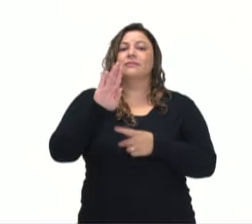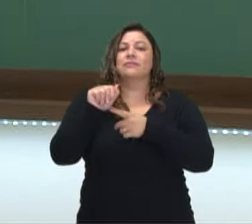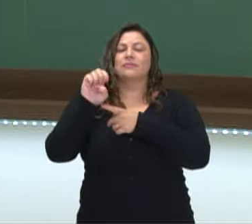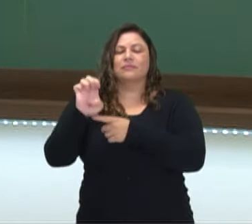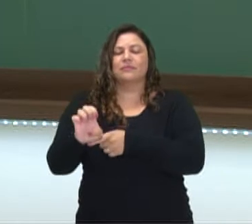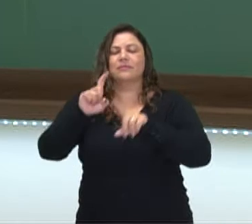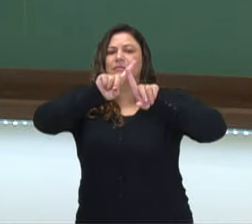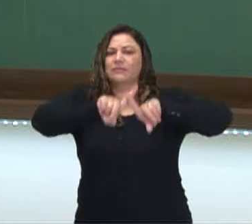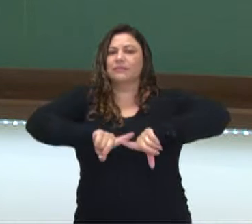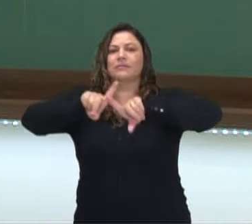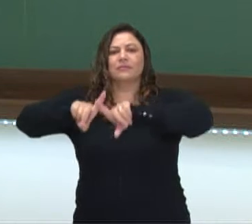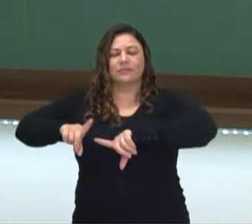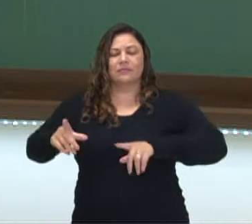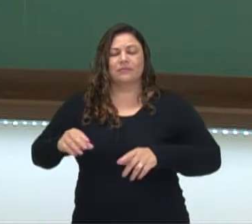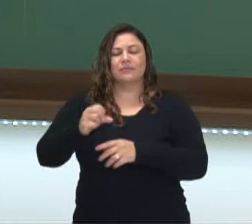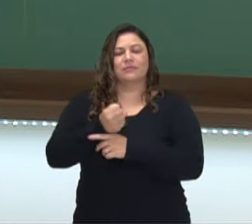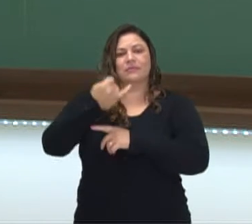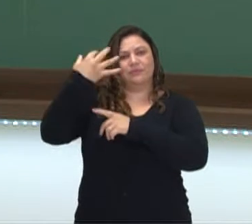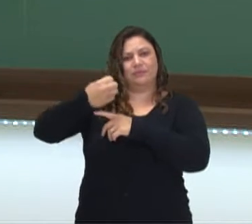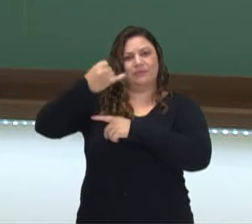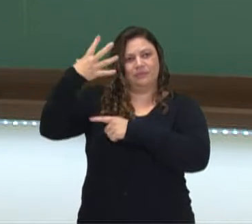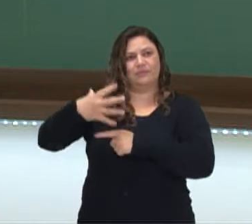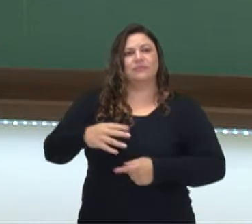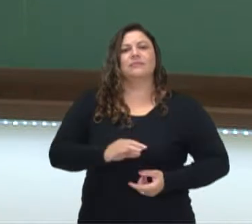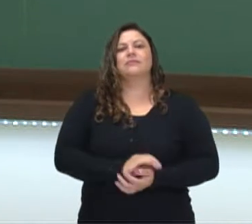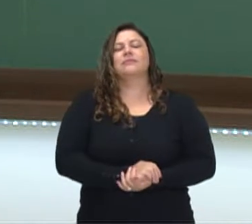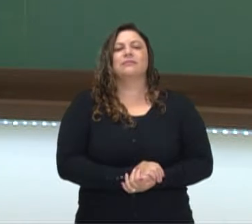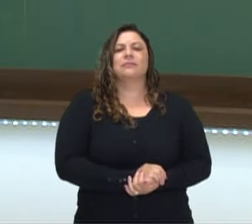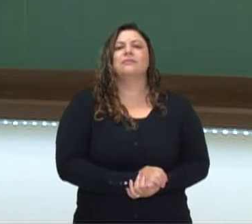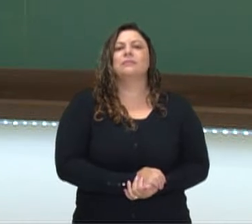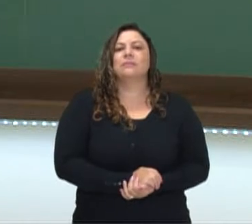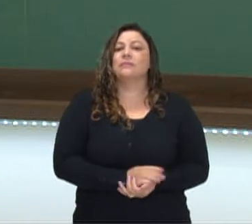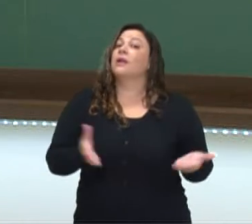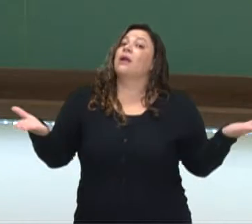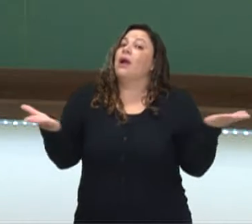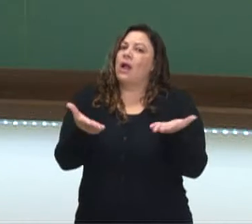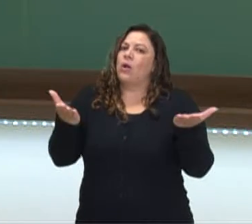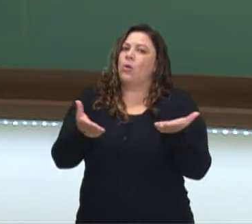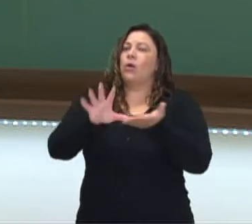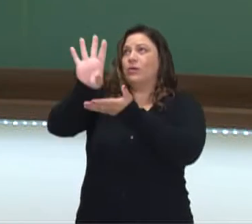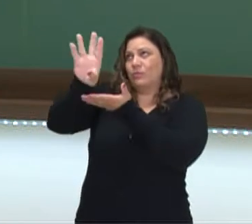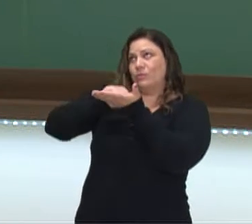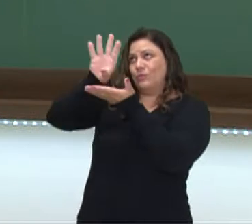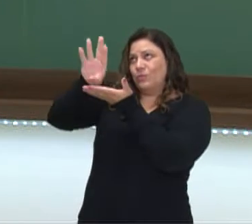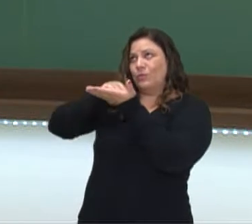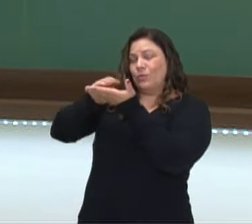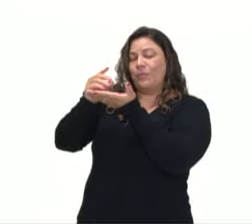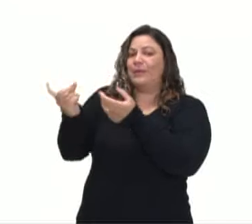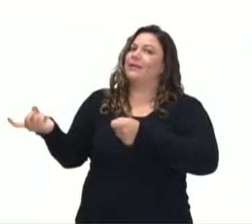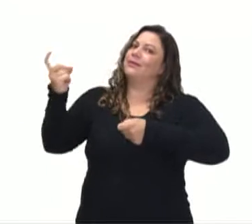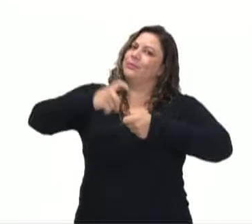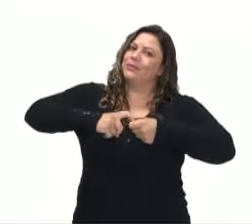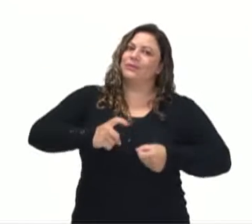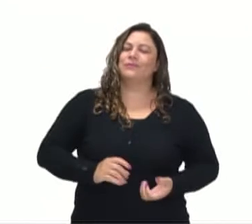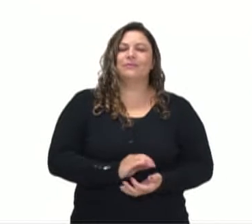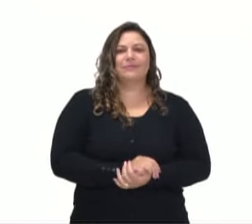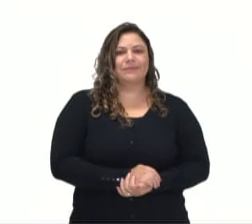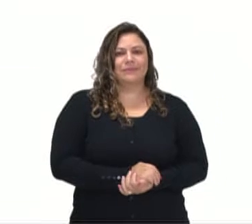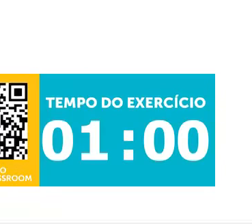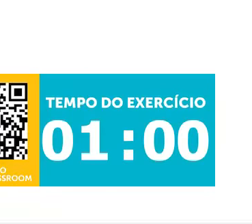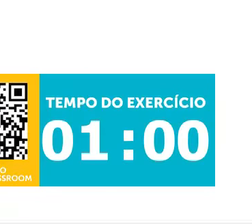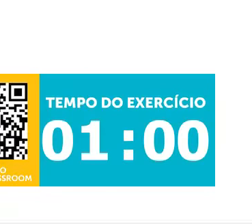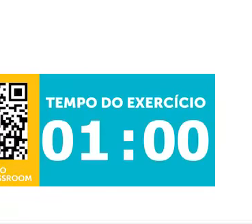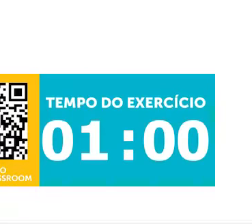seus expoentes. Tranquilo? Então, agora, você vai anotar isso para mim e a gente já volta.